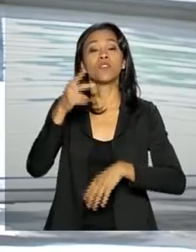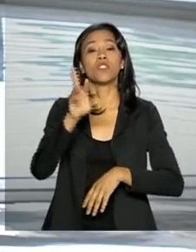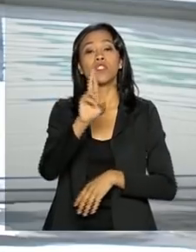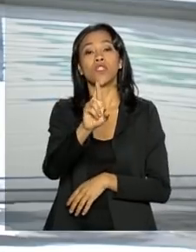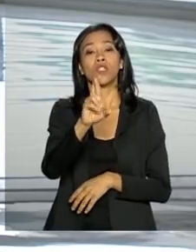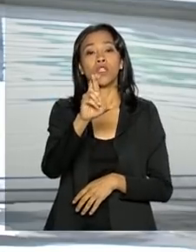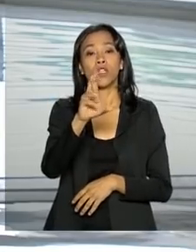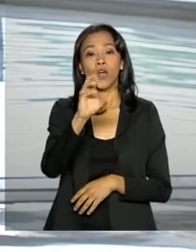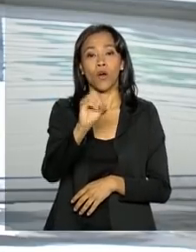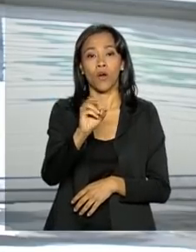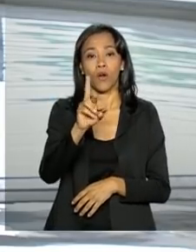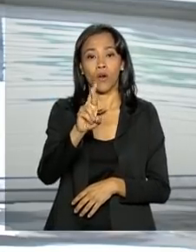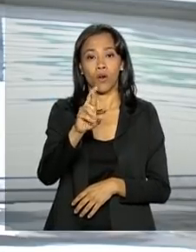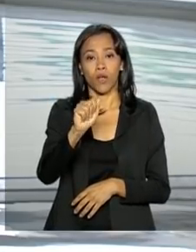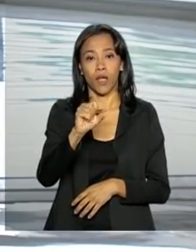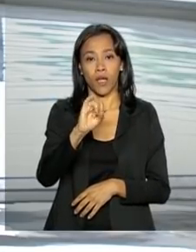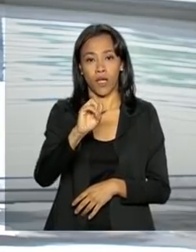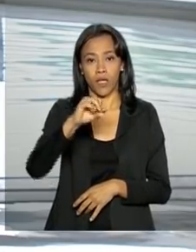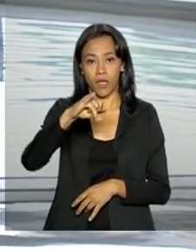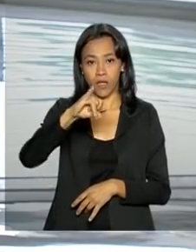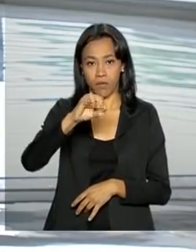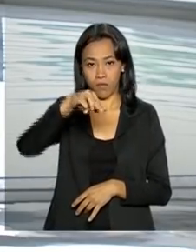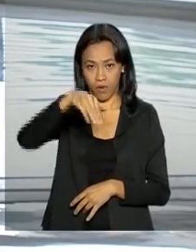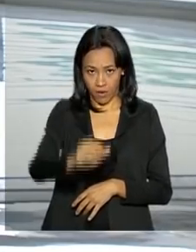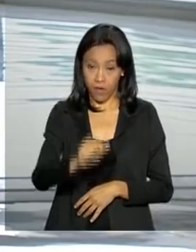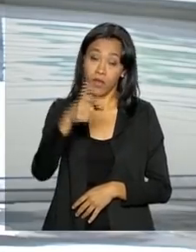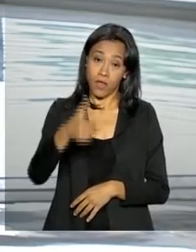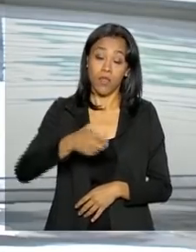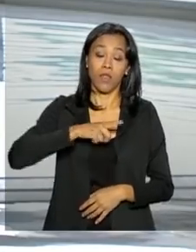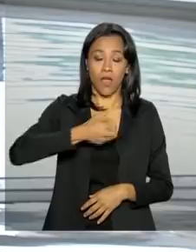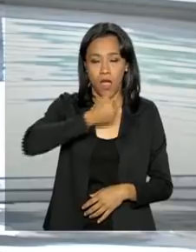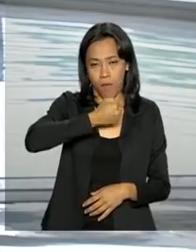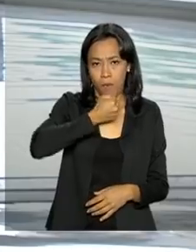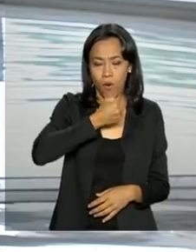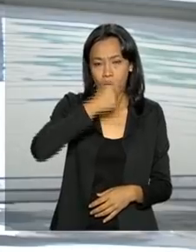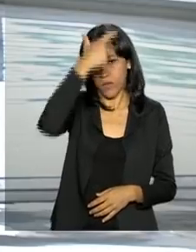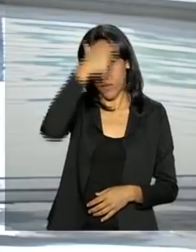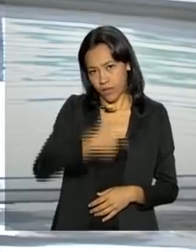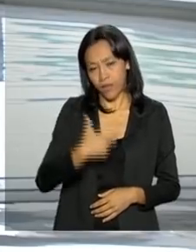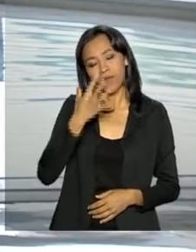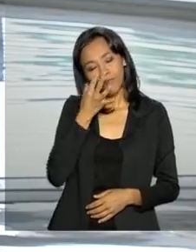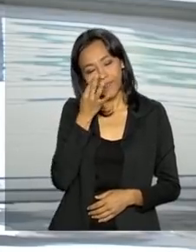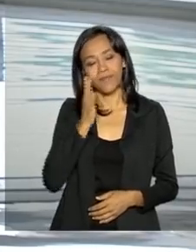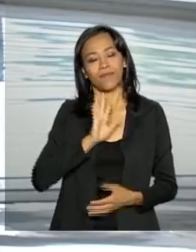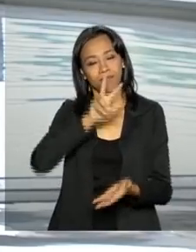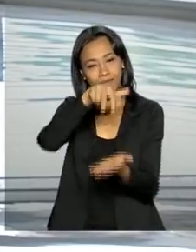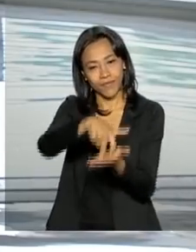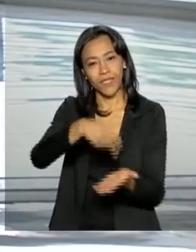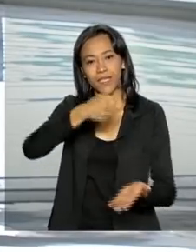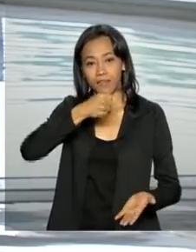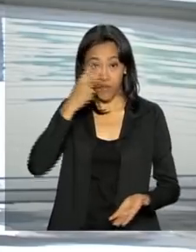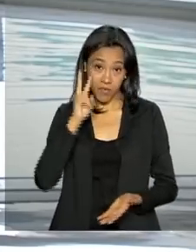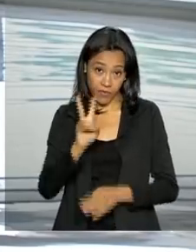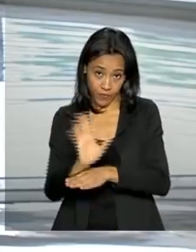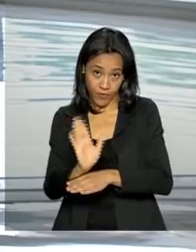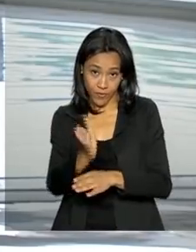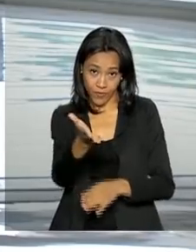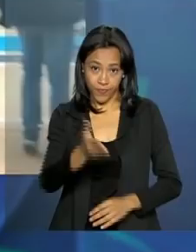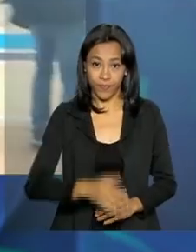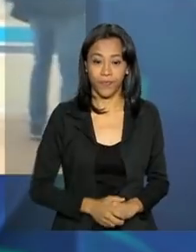dos imigrantes venezuelanos por lá. A repórter Márcia Fernandes acompanha essa viagem e gravou um vídeo. Vamos ver.